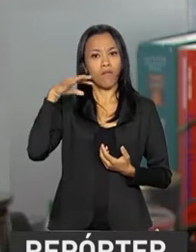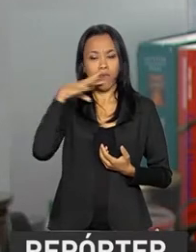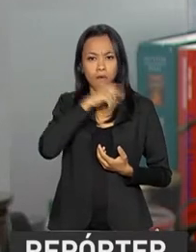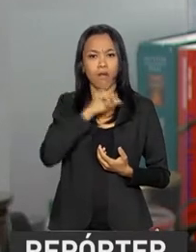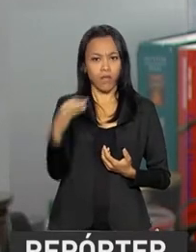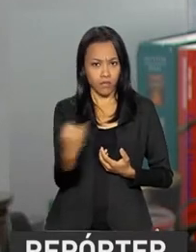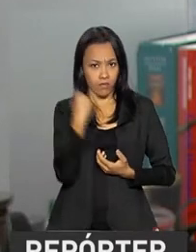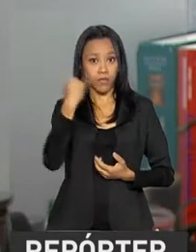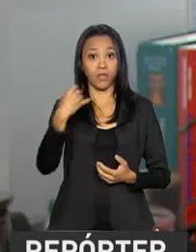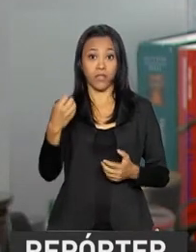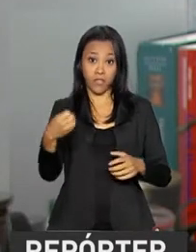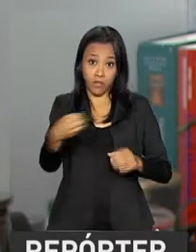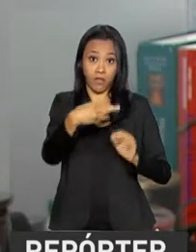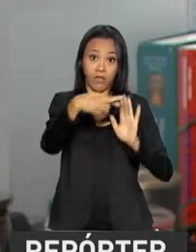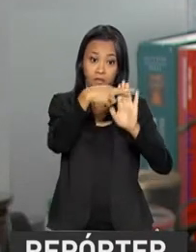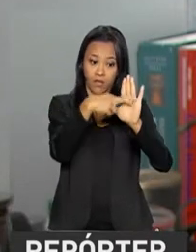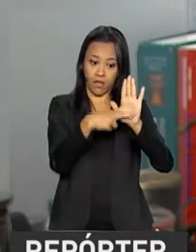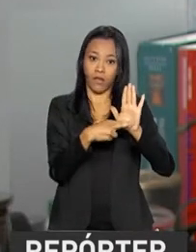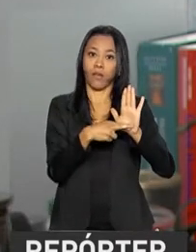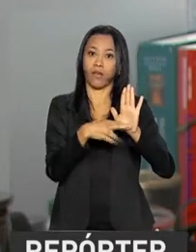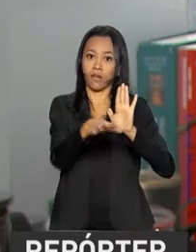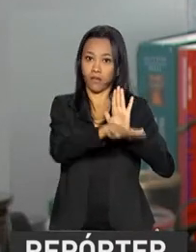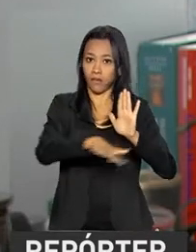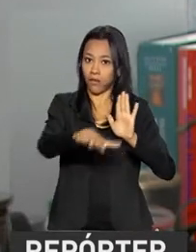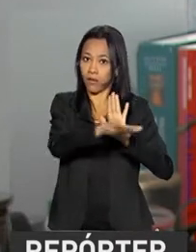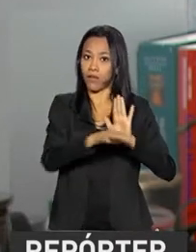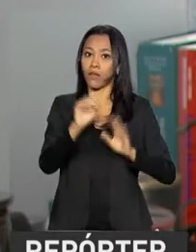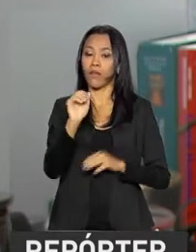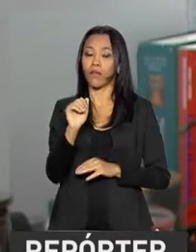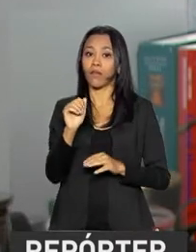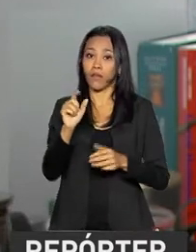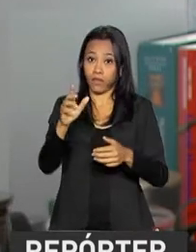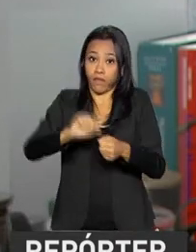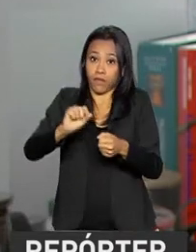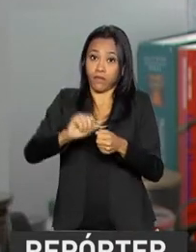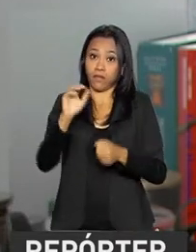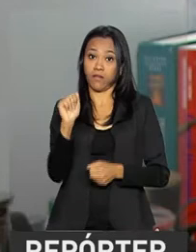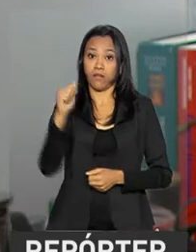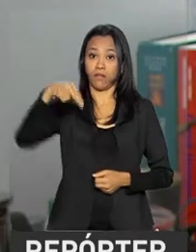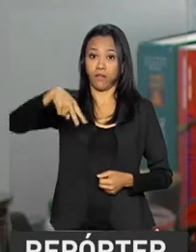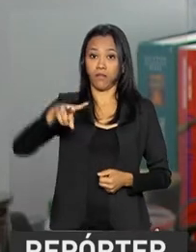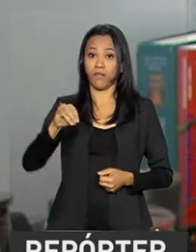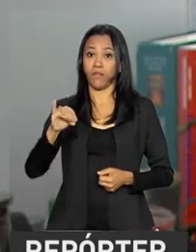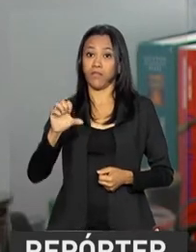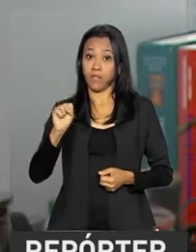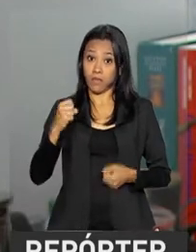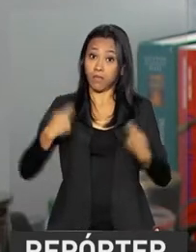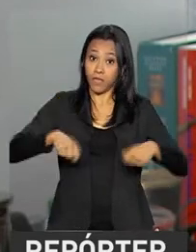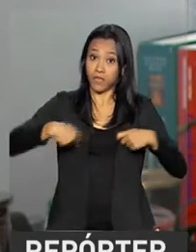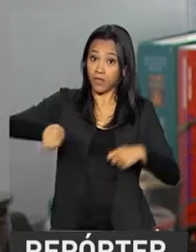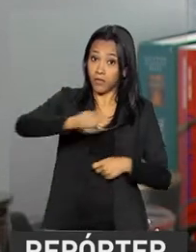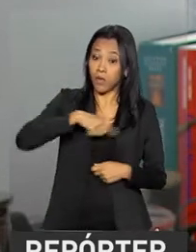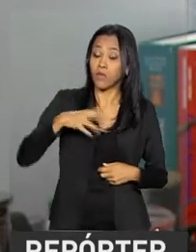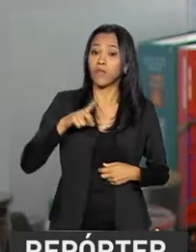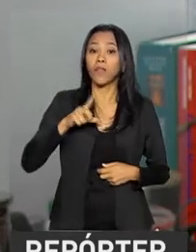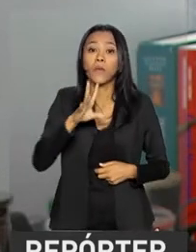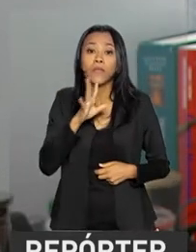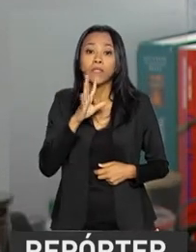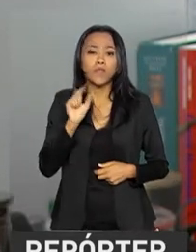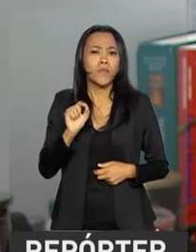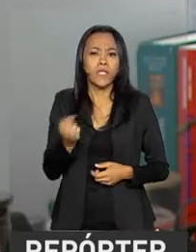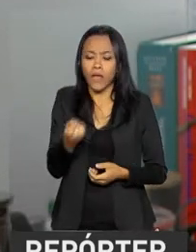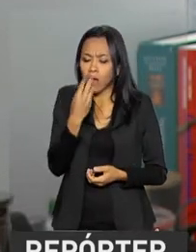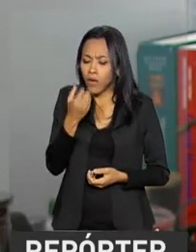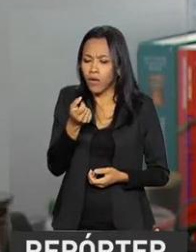que a gente tenha conhecimento do que realmente está sendo ingerido em